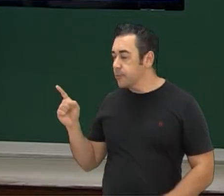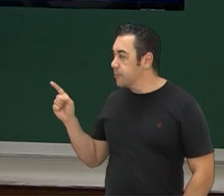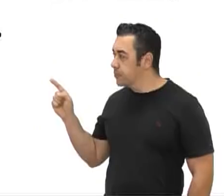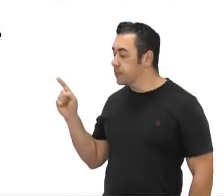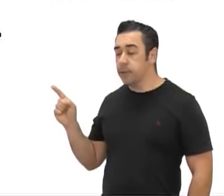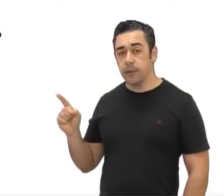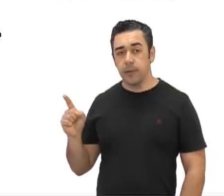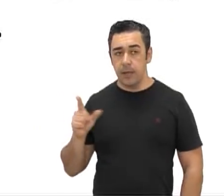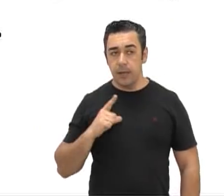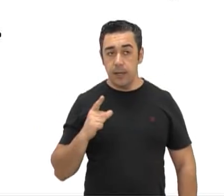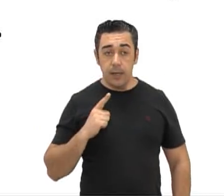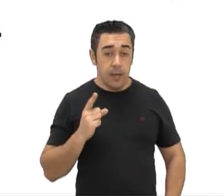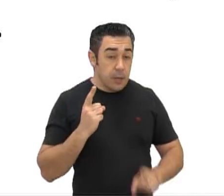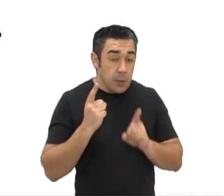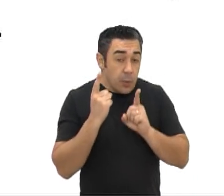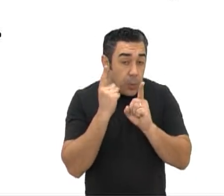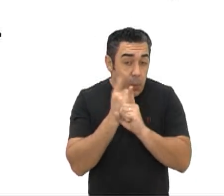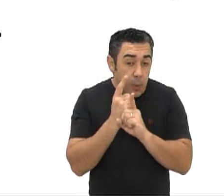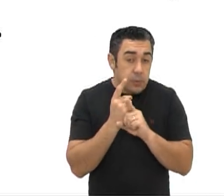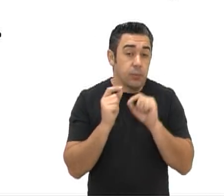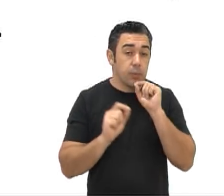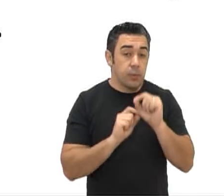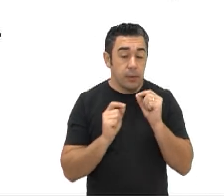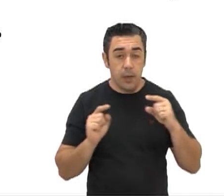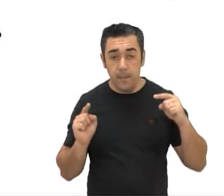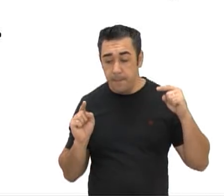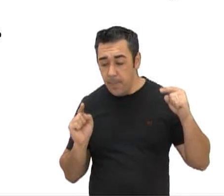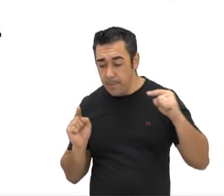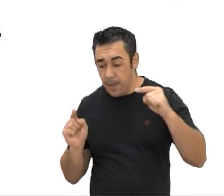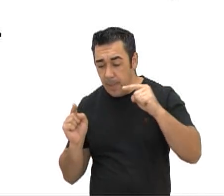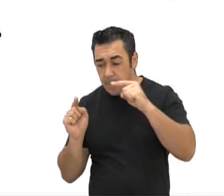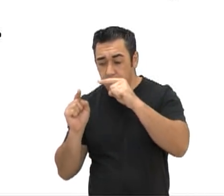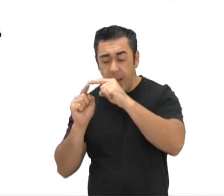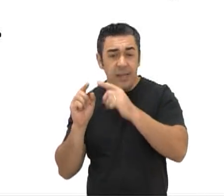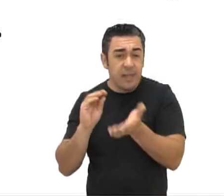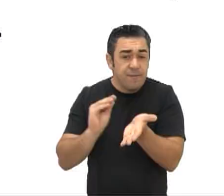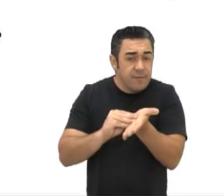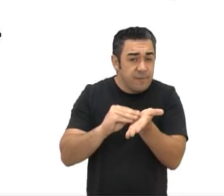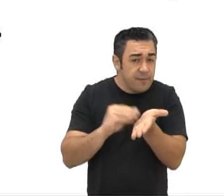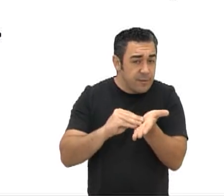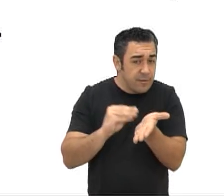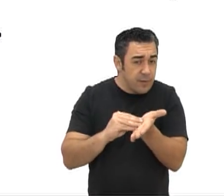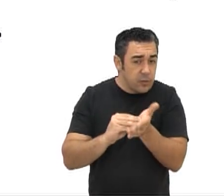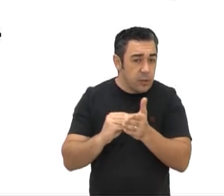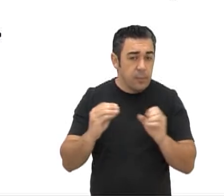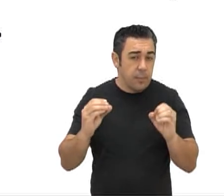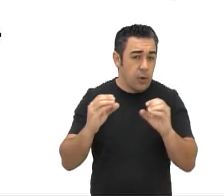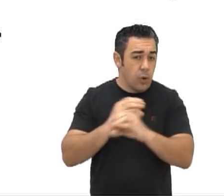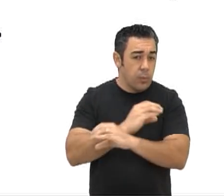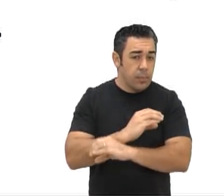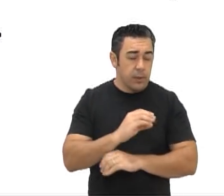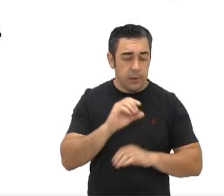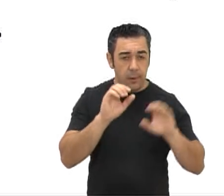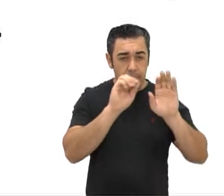passa para vocês, determine os pares ordenados faltantes para completar a